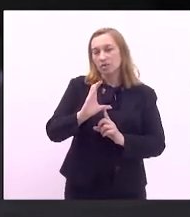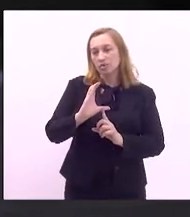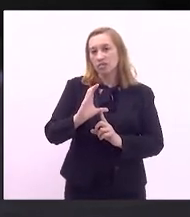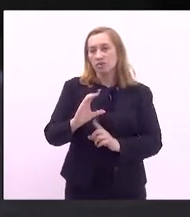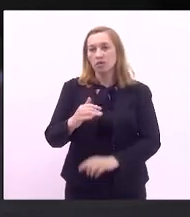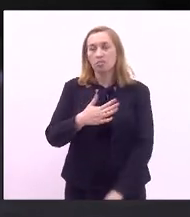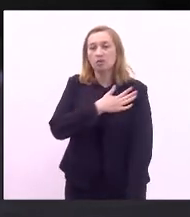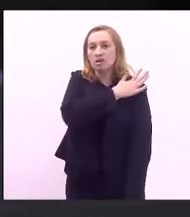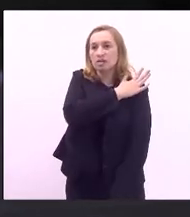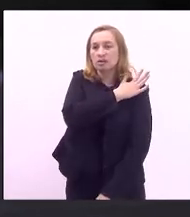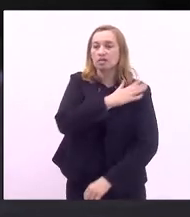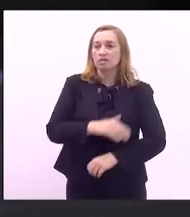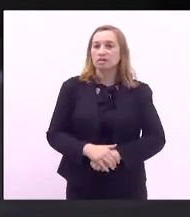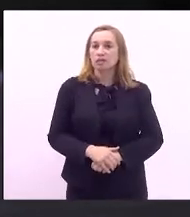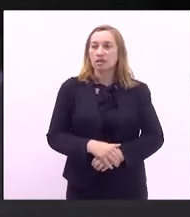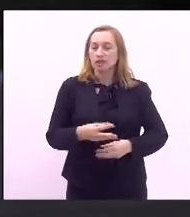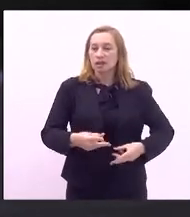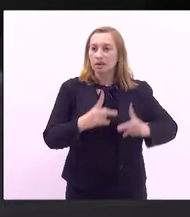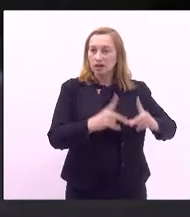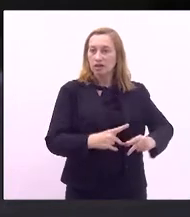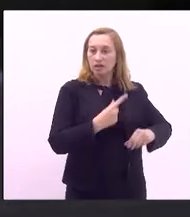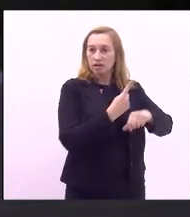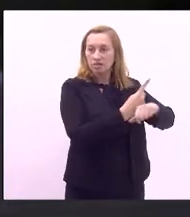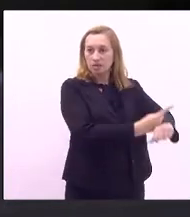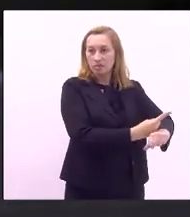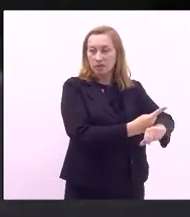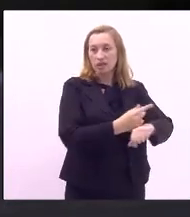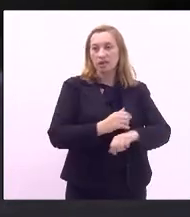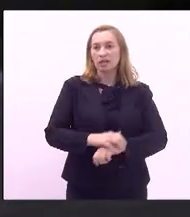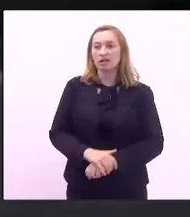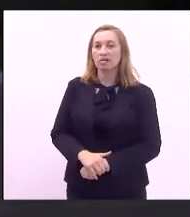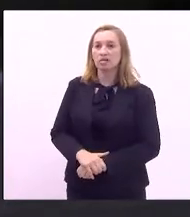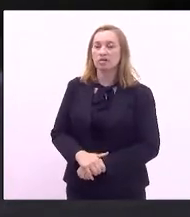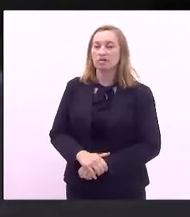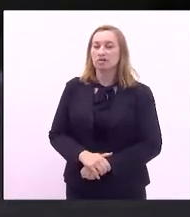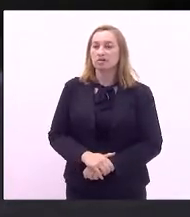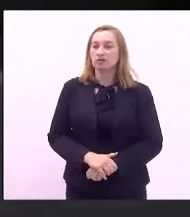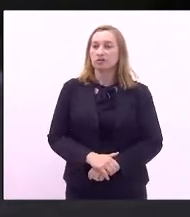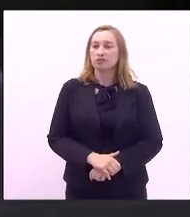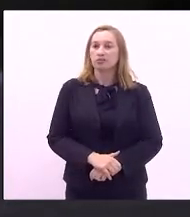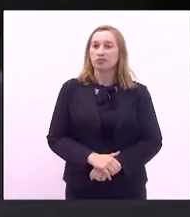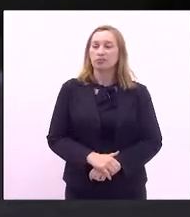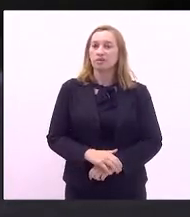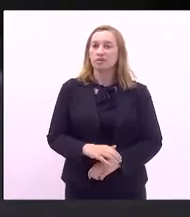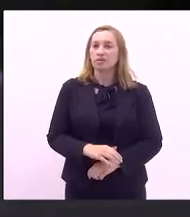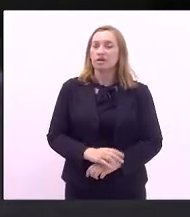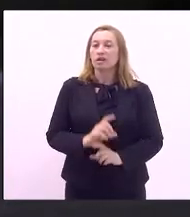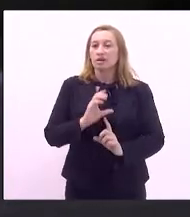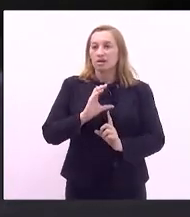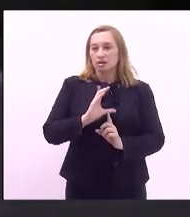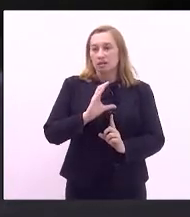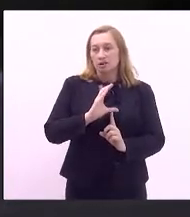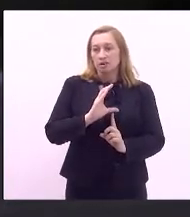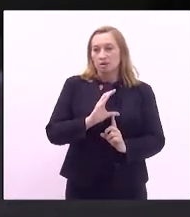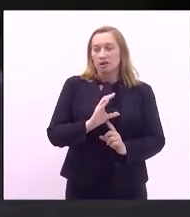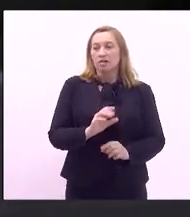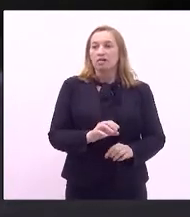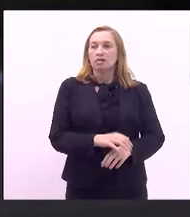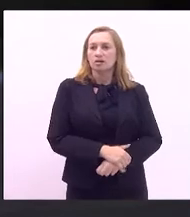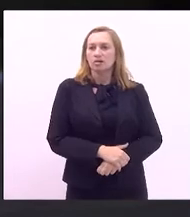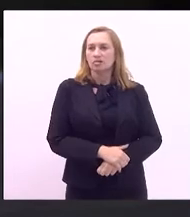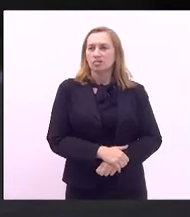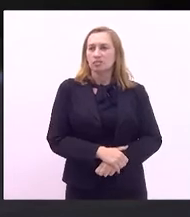nessa ocasião faremos a entrega das medalhas do mérito em Capelania e do diploma